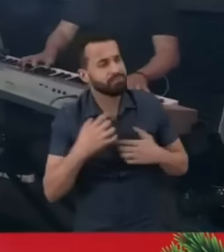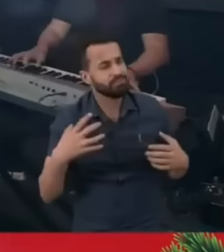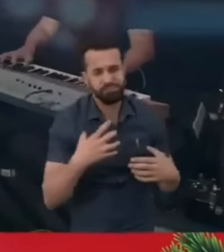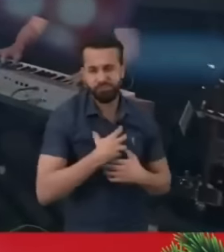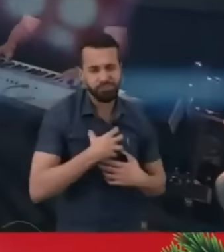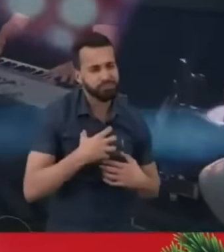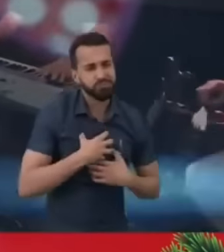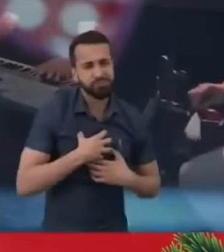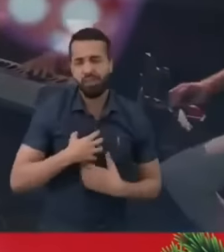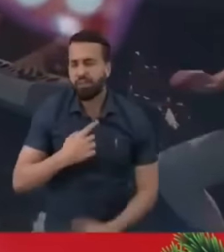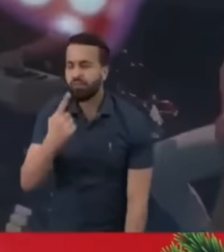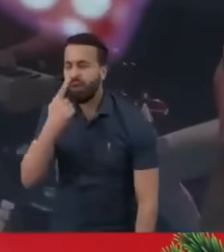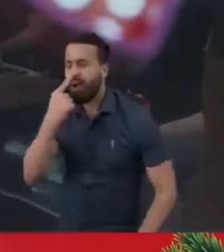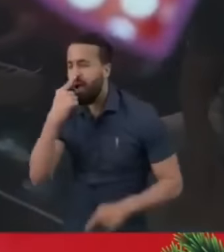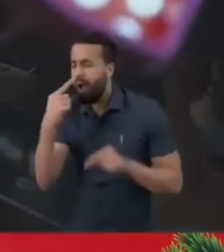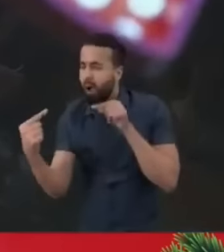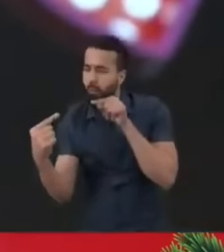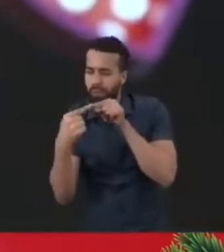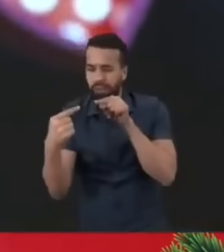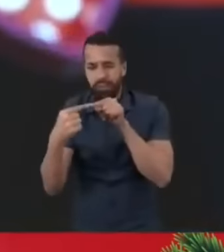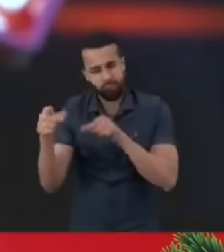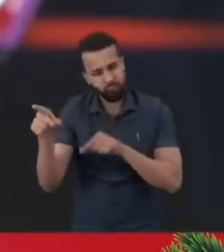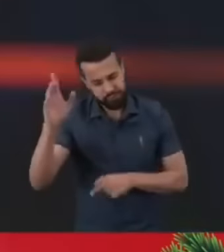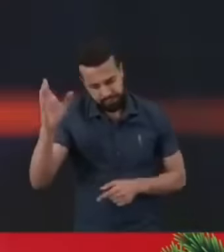de um jeito que só você sabe,